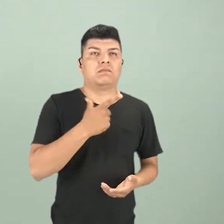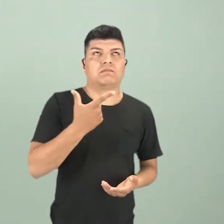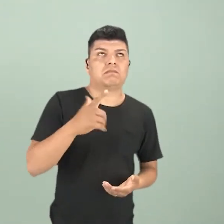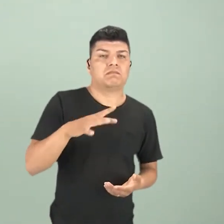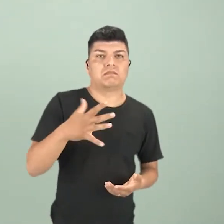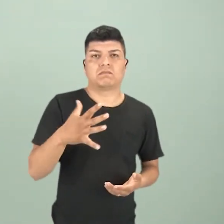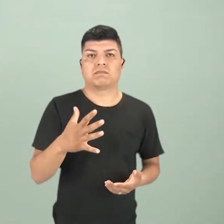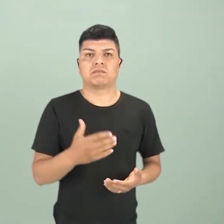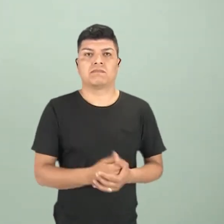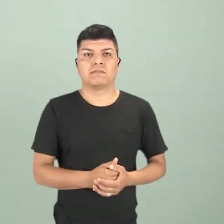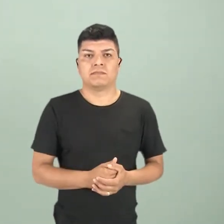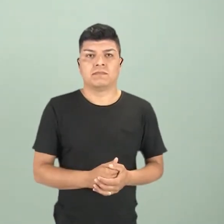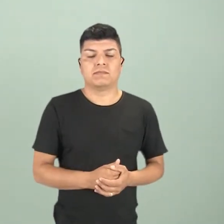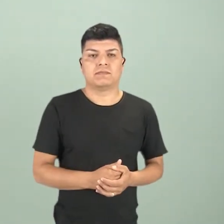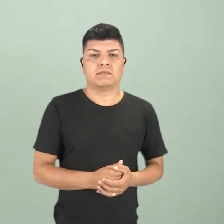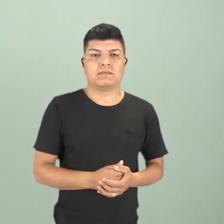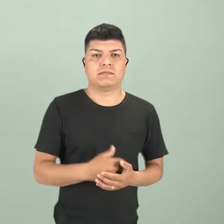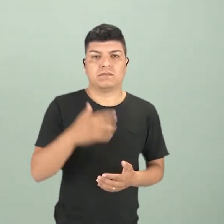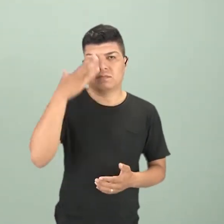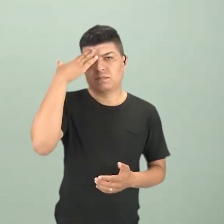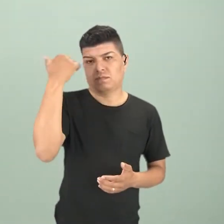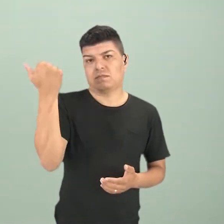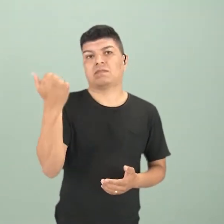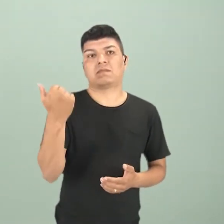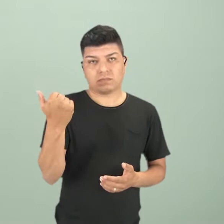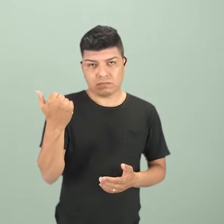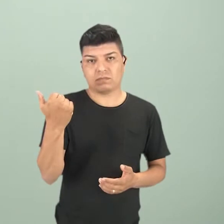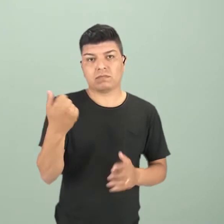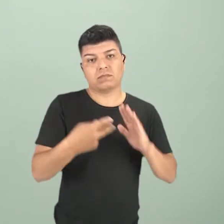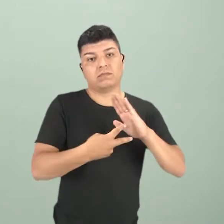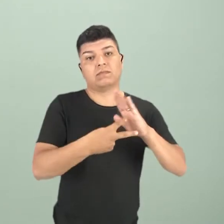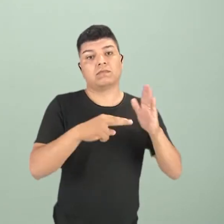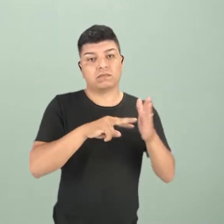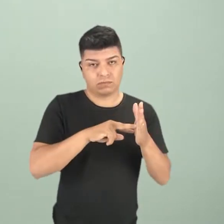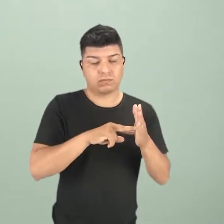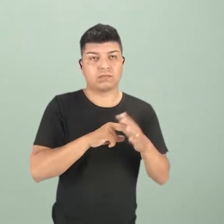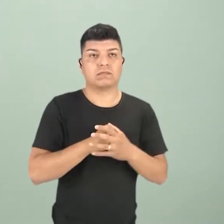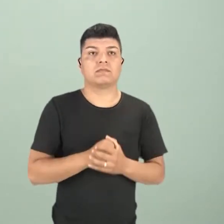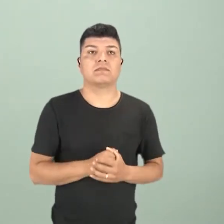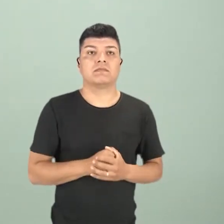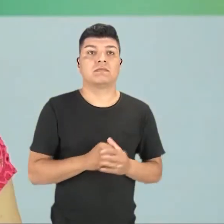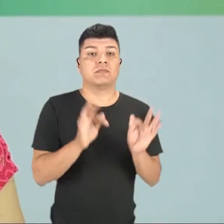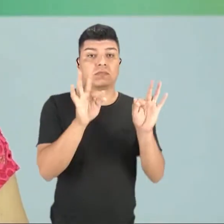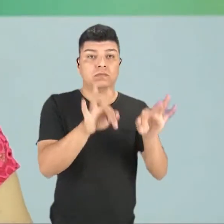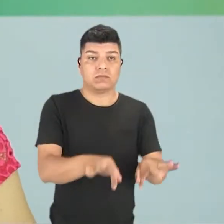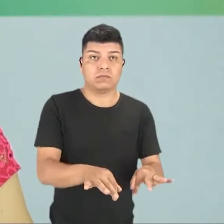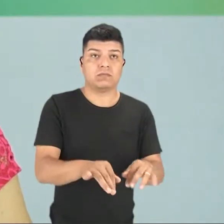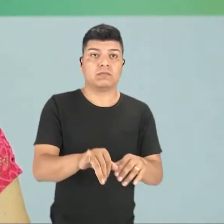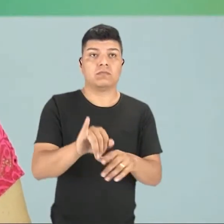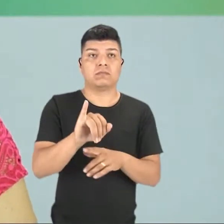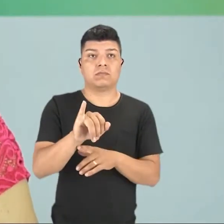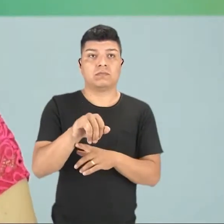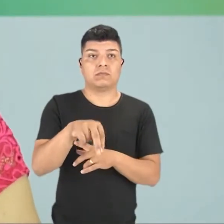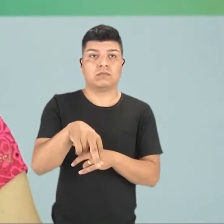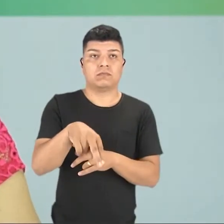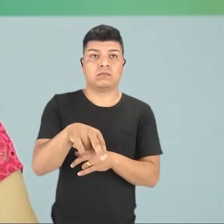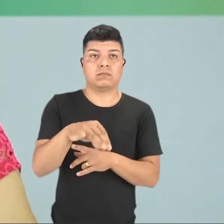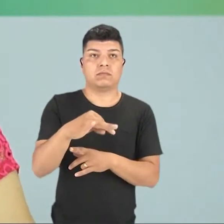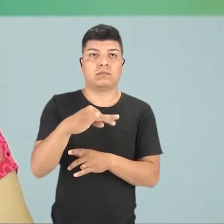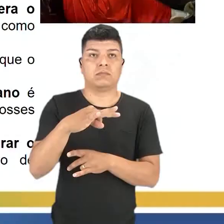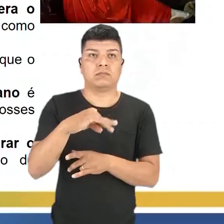aí. Então, essa noção significava isso. E o último é o